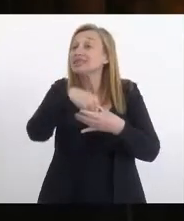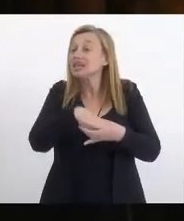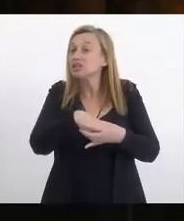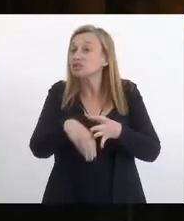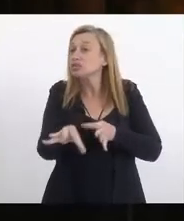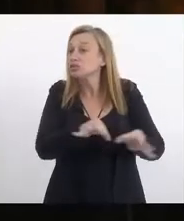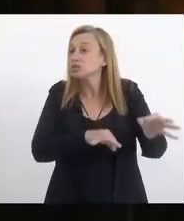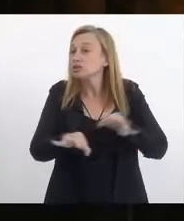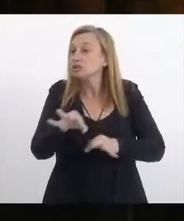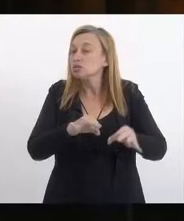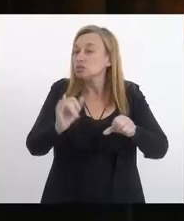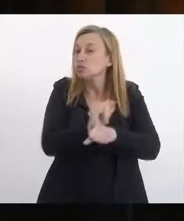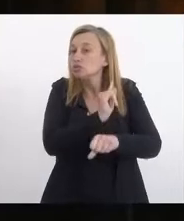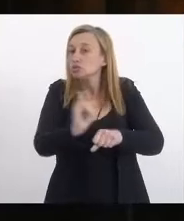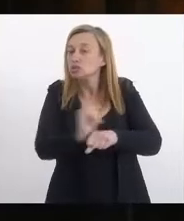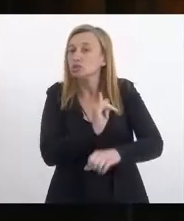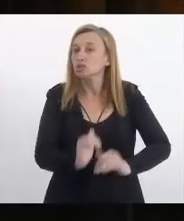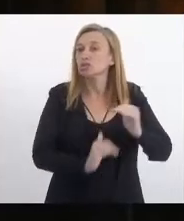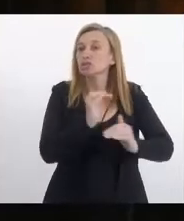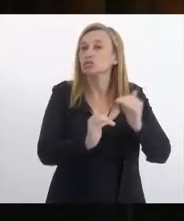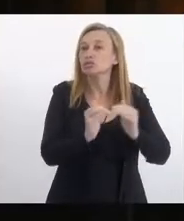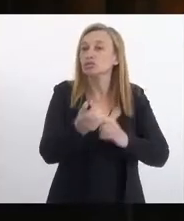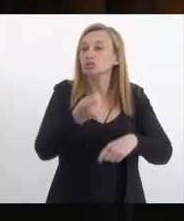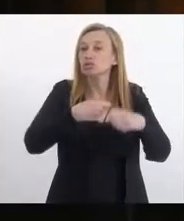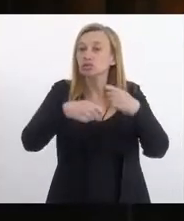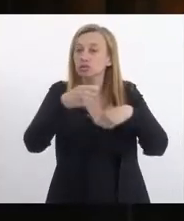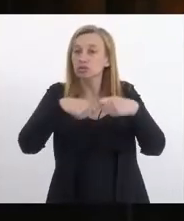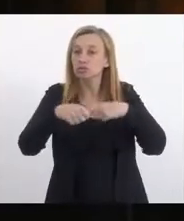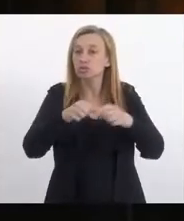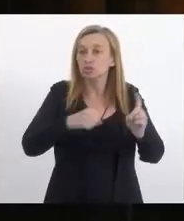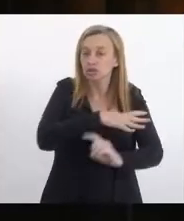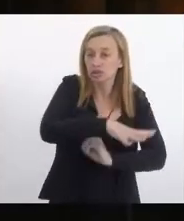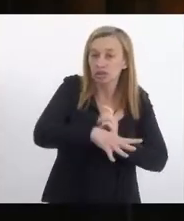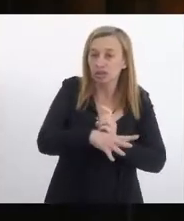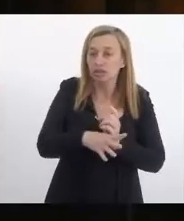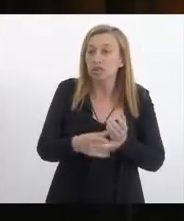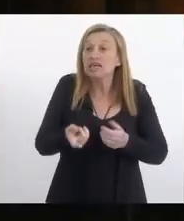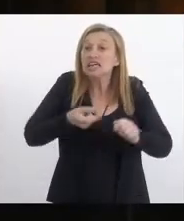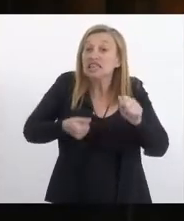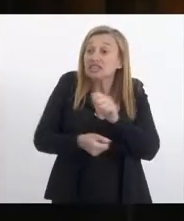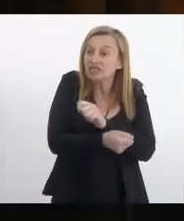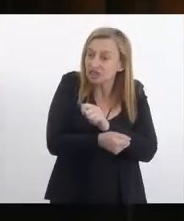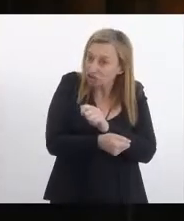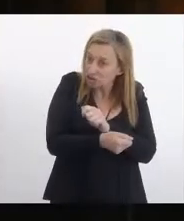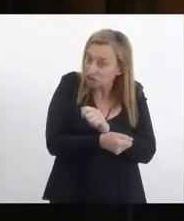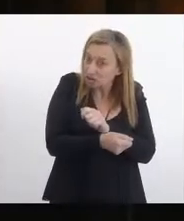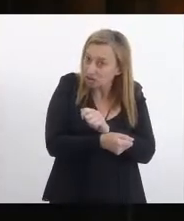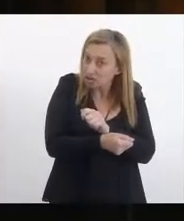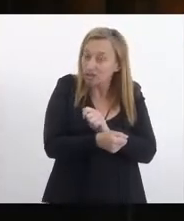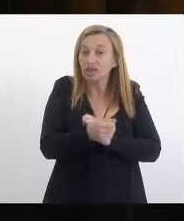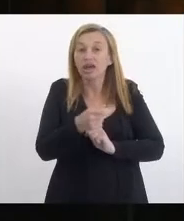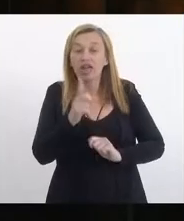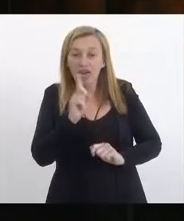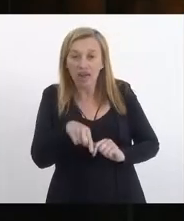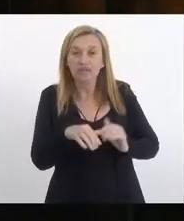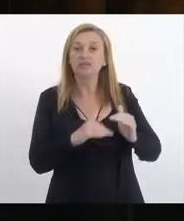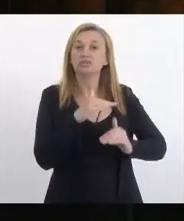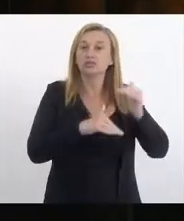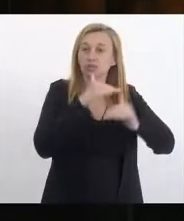um planejamento estratégico de desenvolvimento econômico e social. Investir é